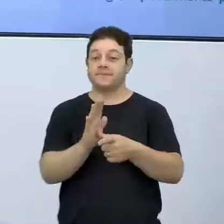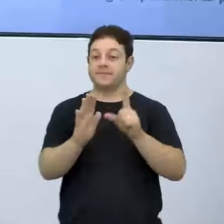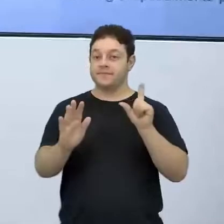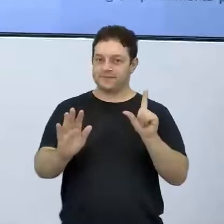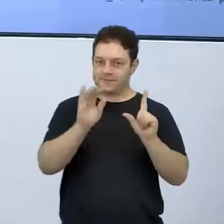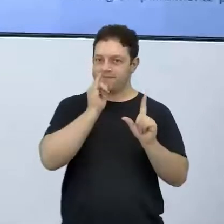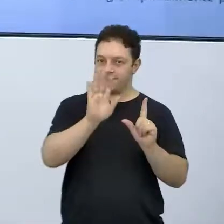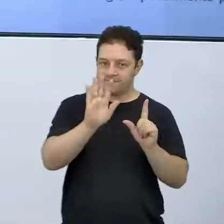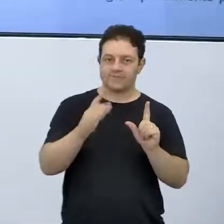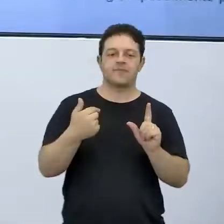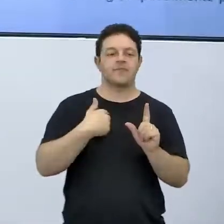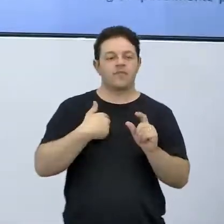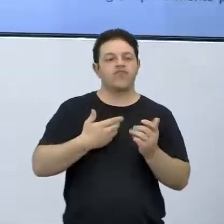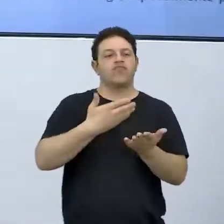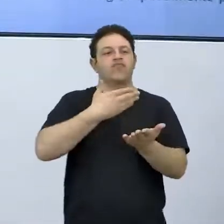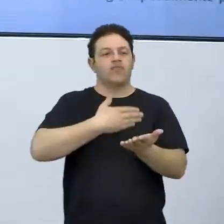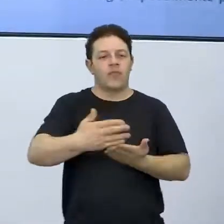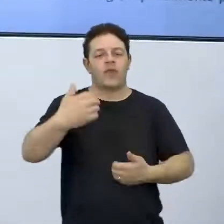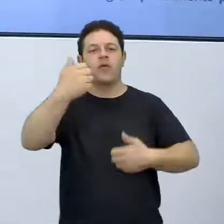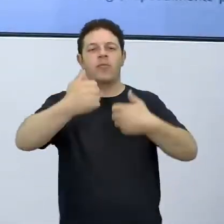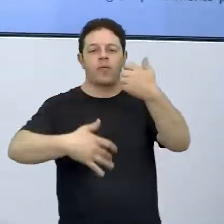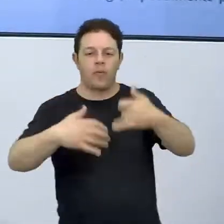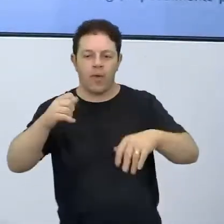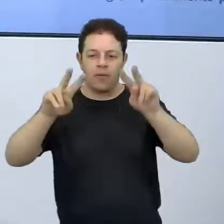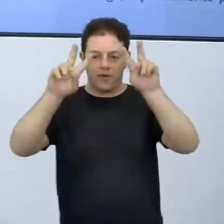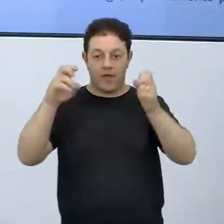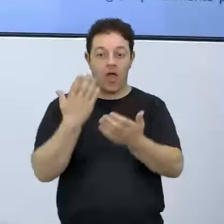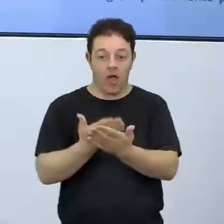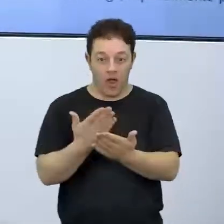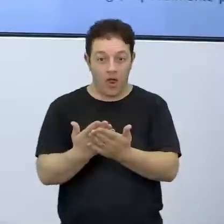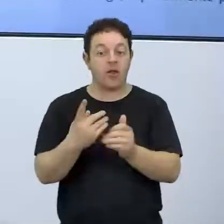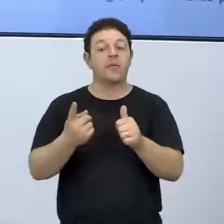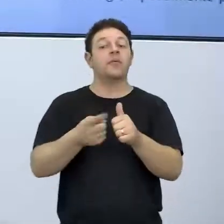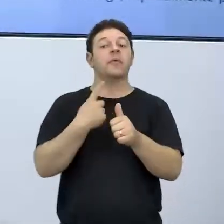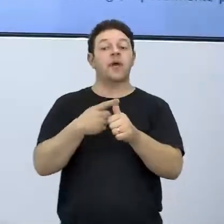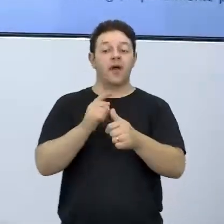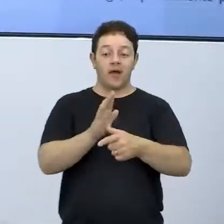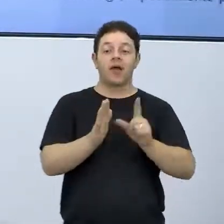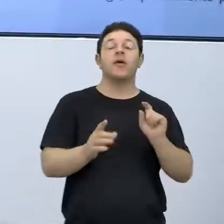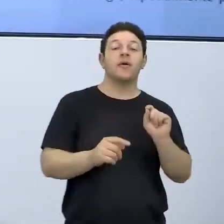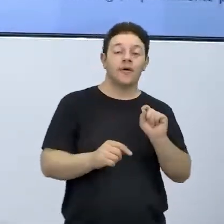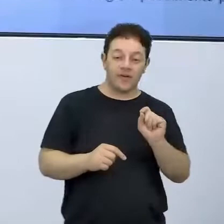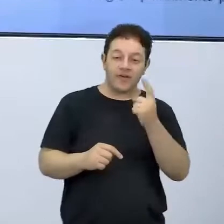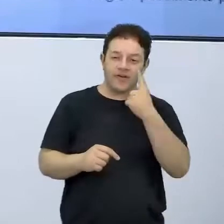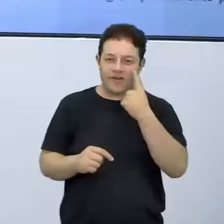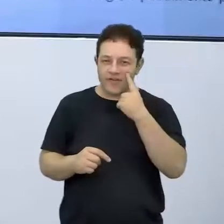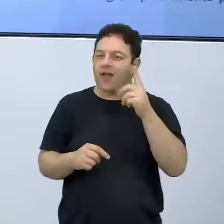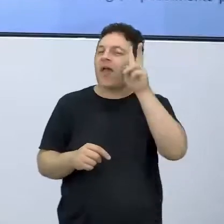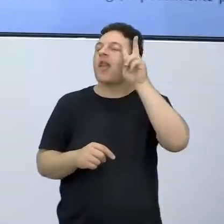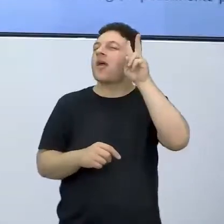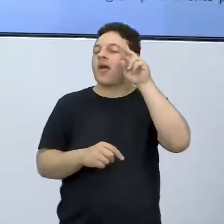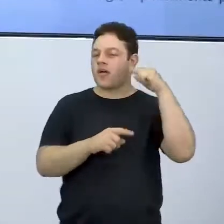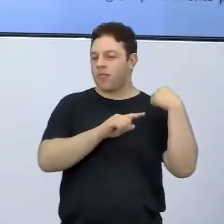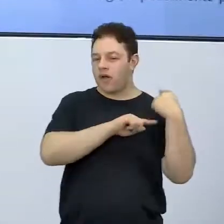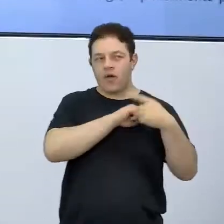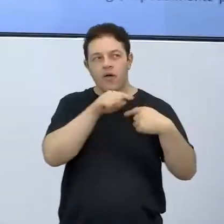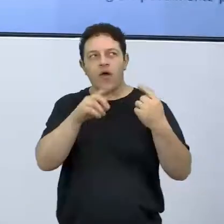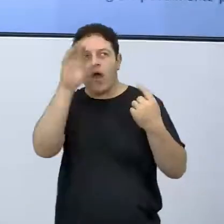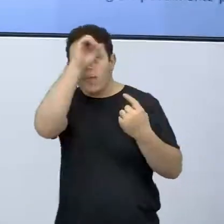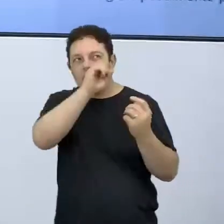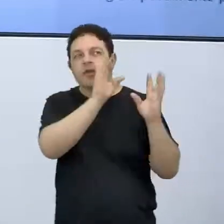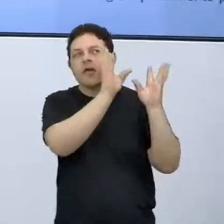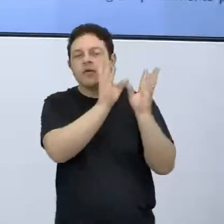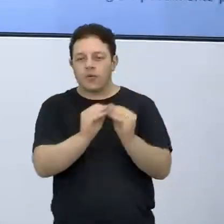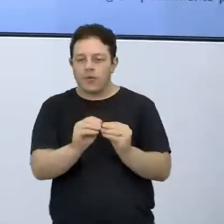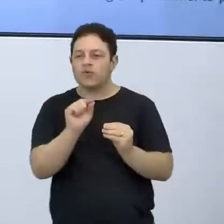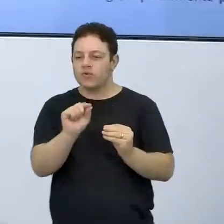gente entrar na nossa aula propriamente dito de hoje, né, vamos fazer uma retrospectiva do que a gente viu